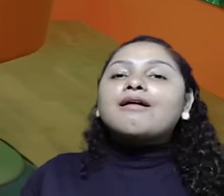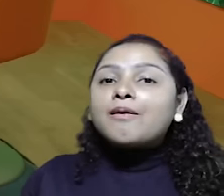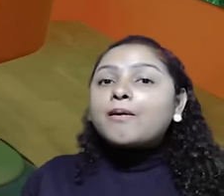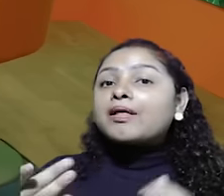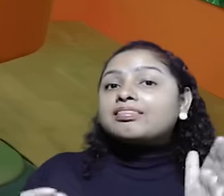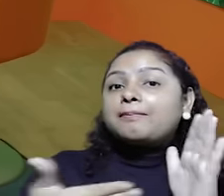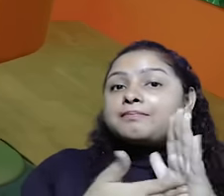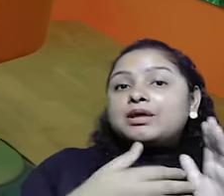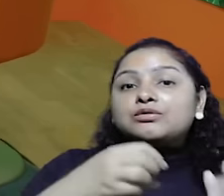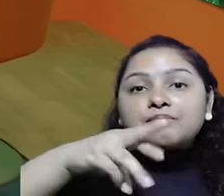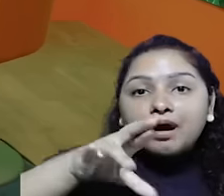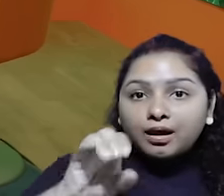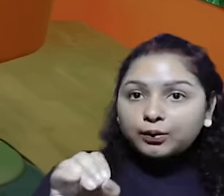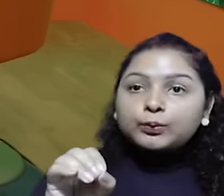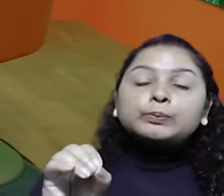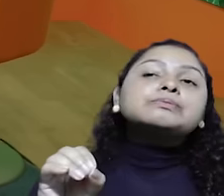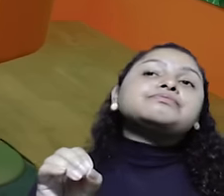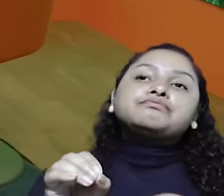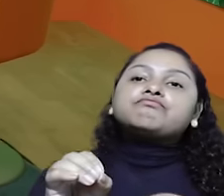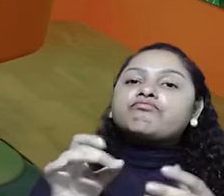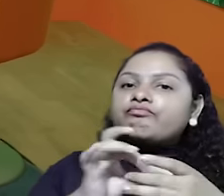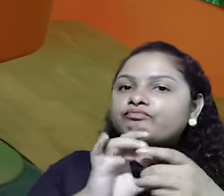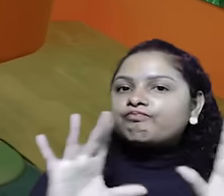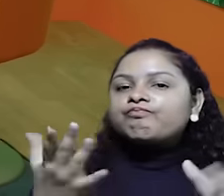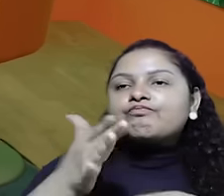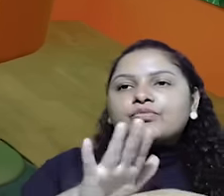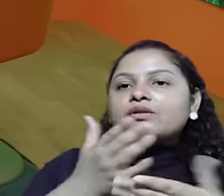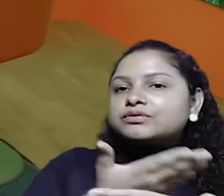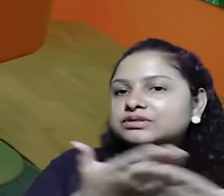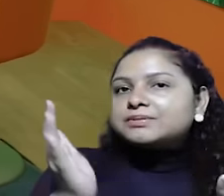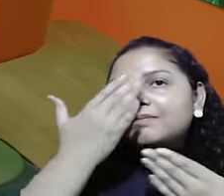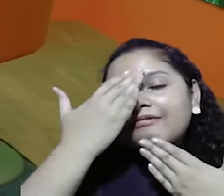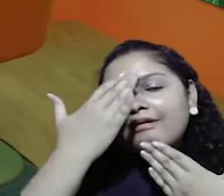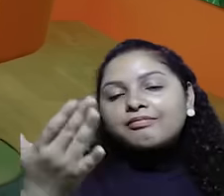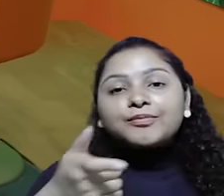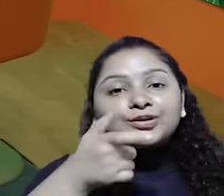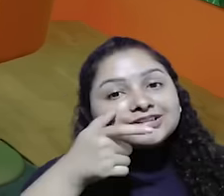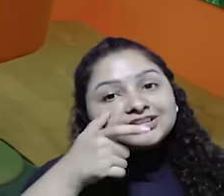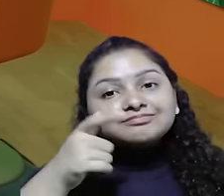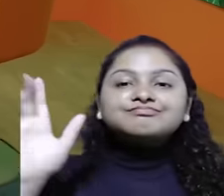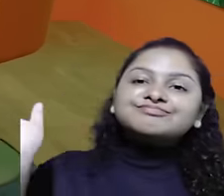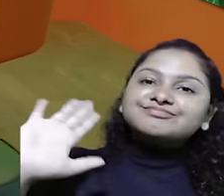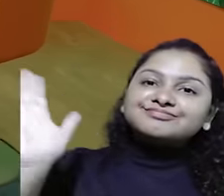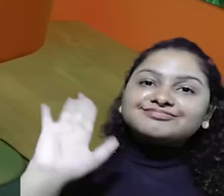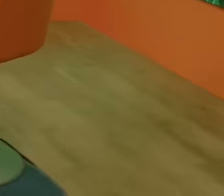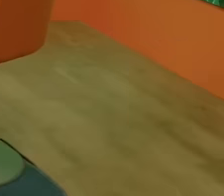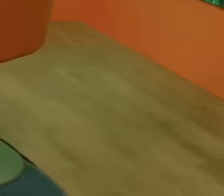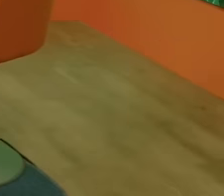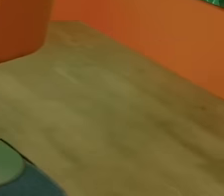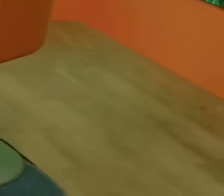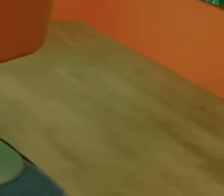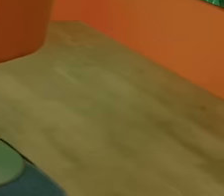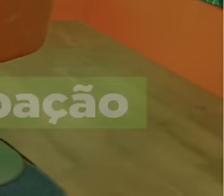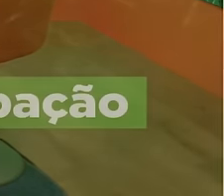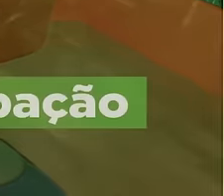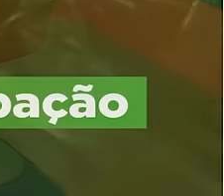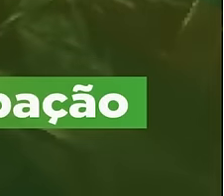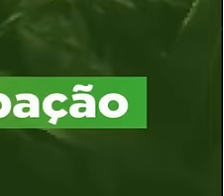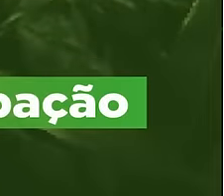Maio e a nossa equipe tá à disposição para ajudar obrigada por acompanhar nosso programa e até a próxima tchau tchau